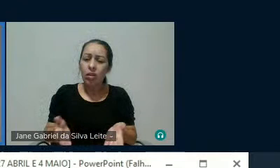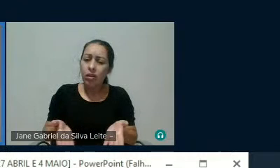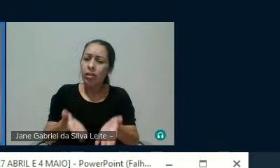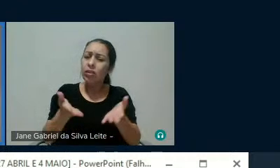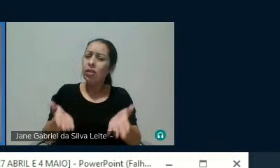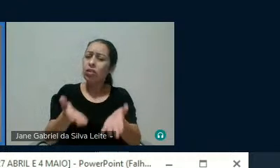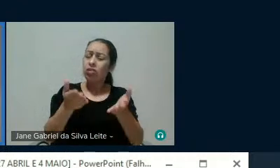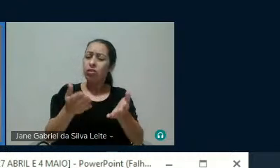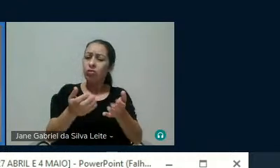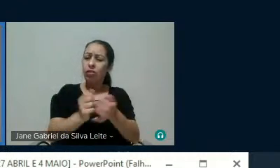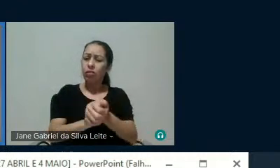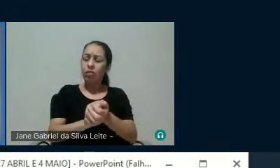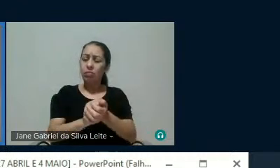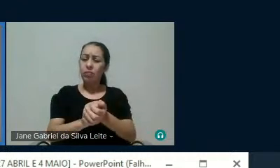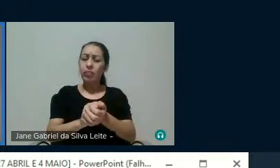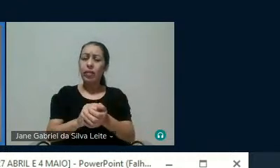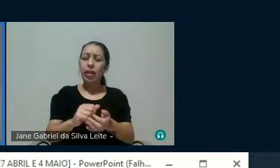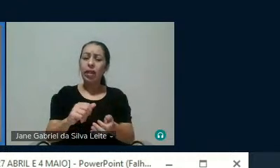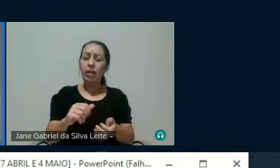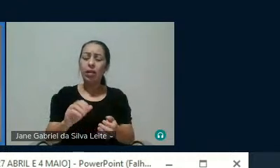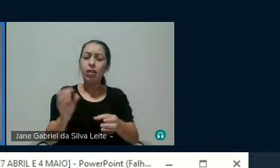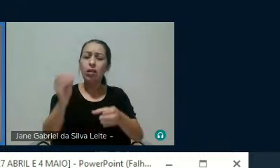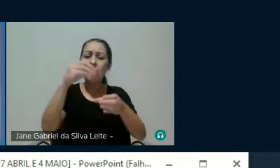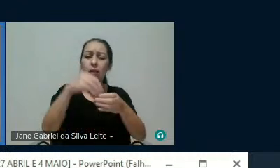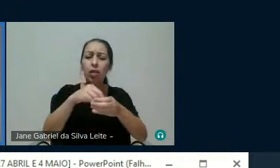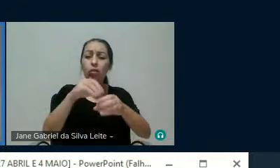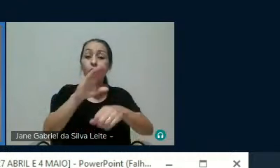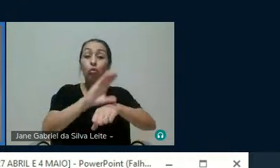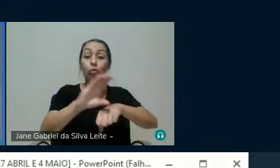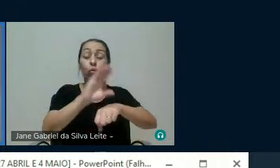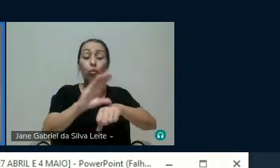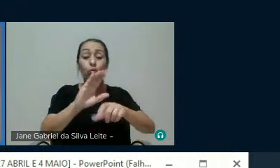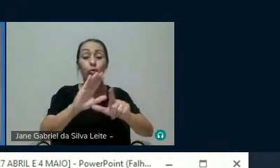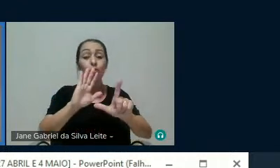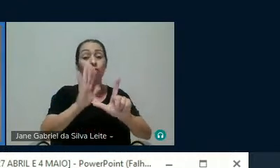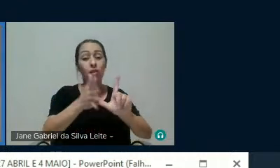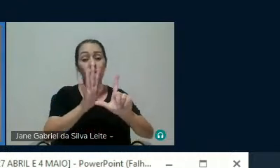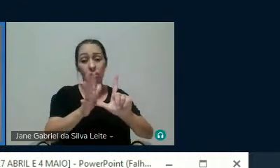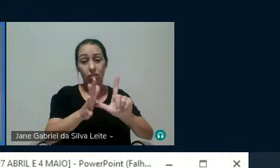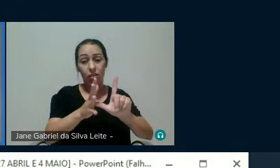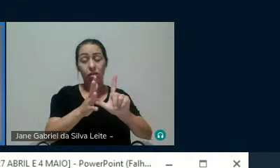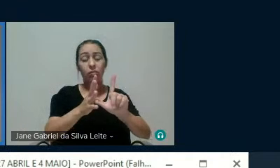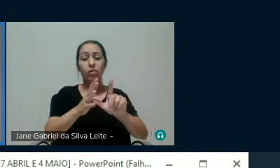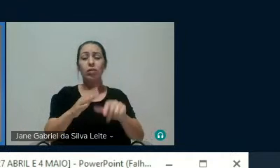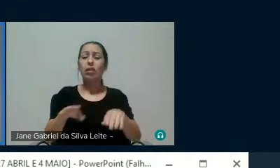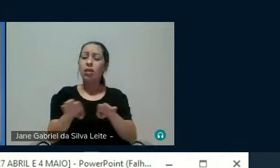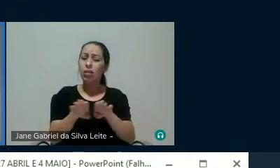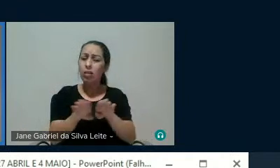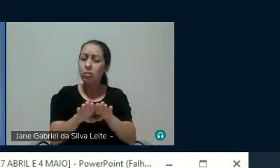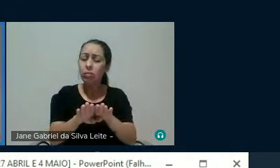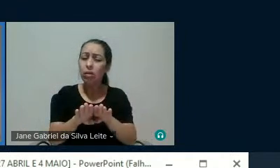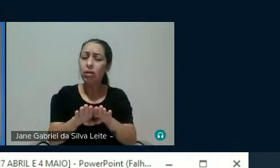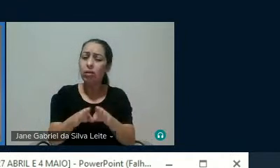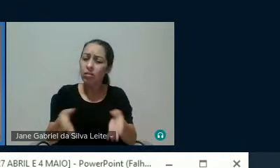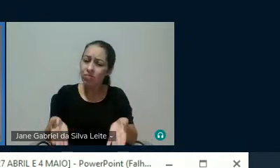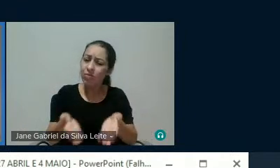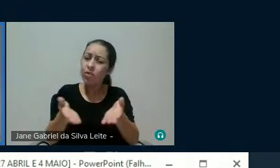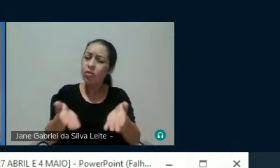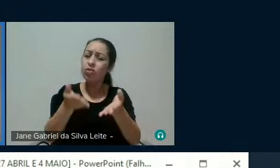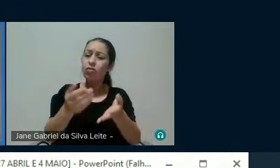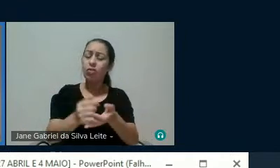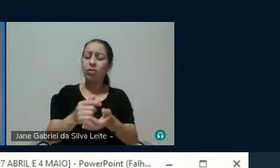de letras Libras, e aperfeiçoar o uso estético da língua. Então, vejam, né,